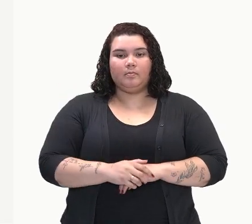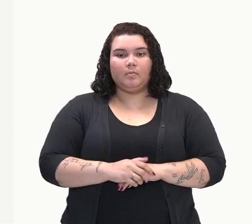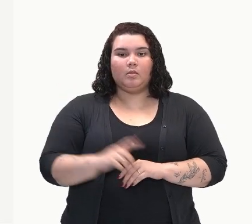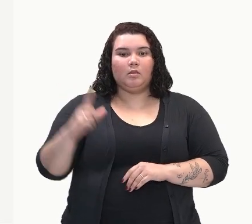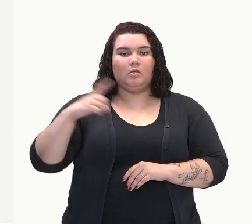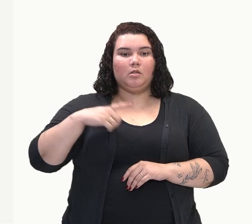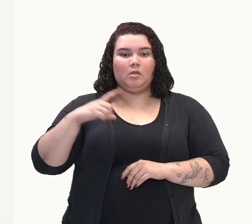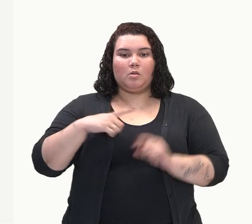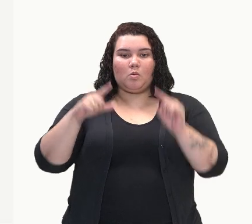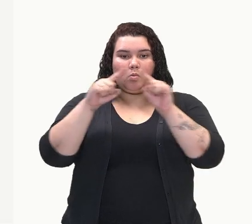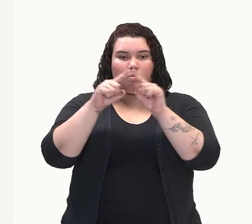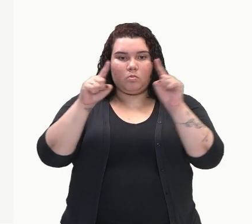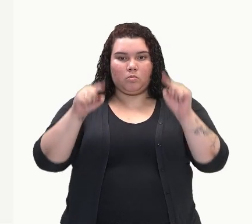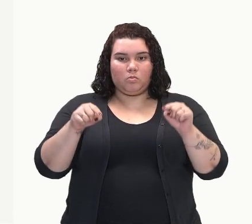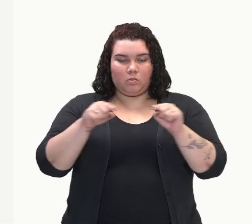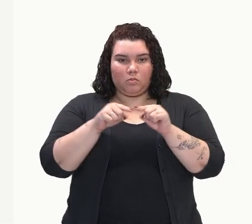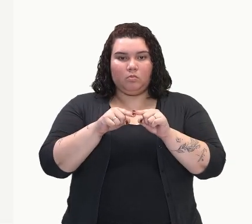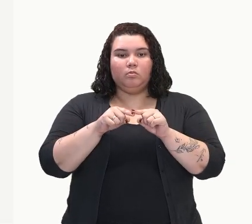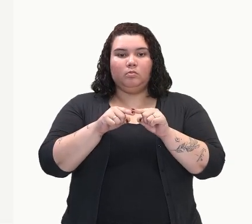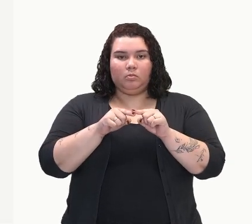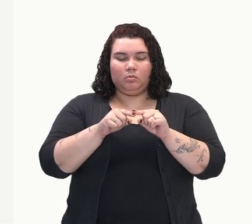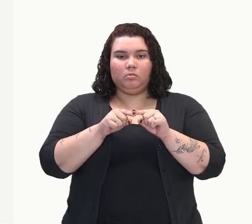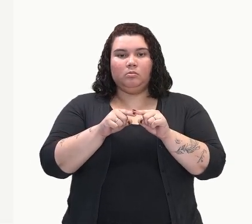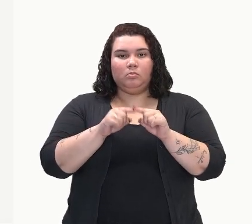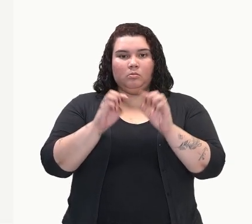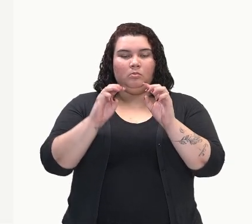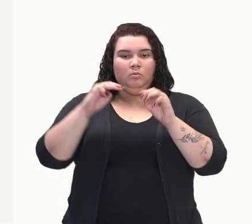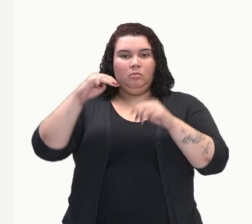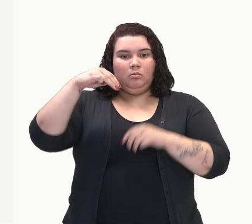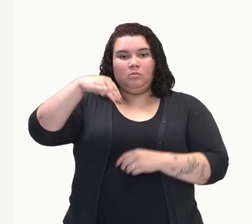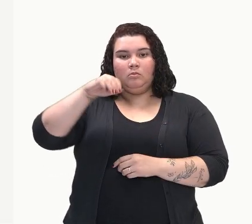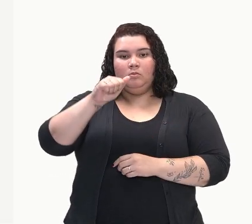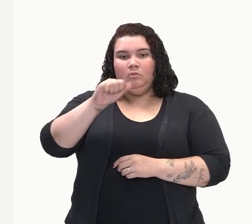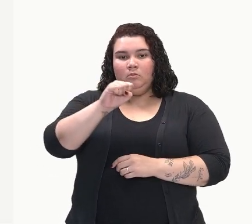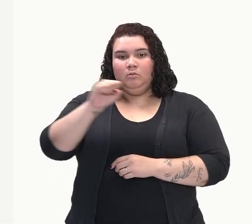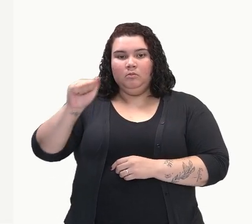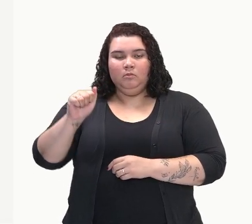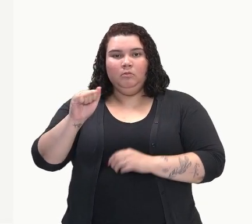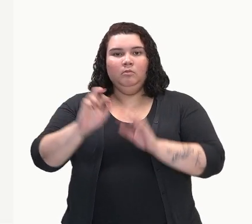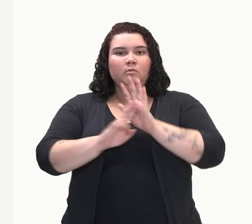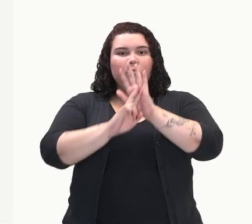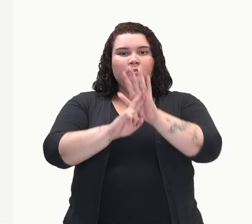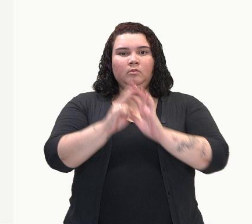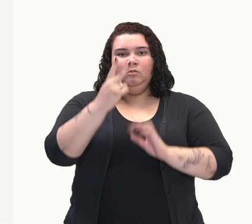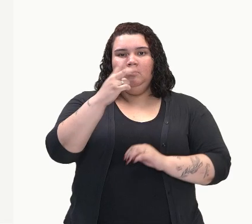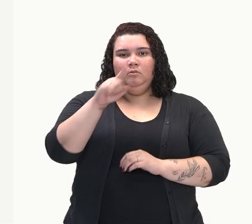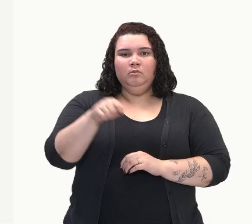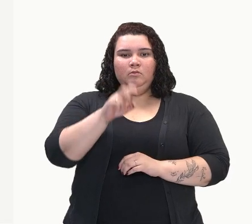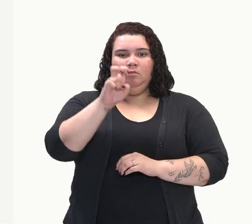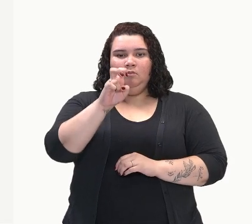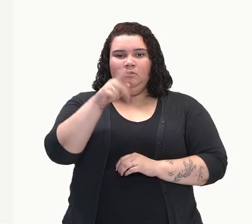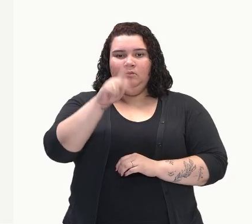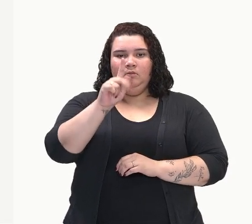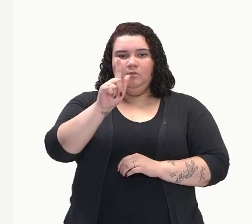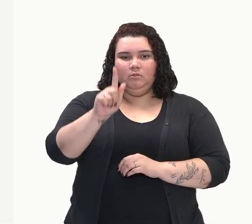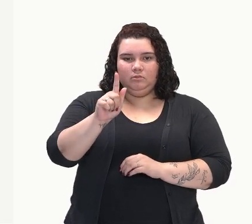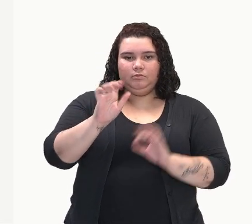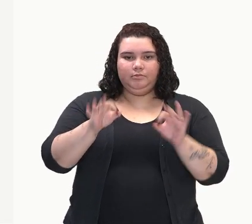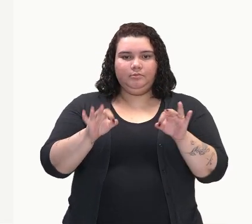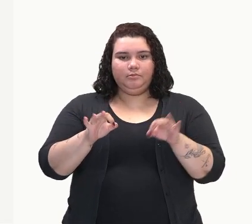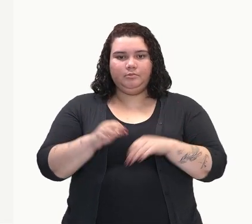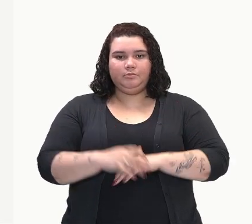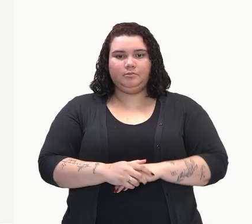nela há um bloco de massa 2,5 kg. Suponha que o bloco esteja submetido a duas forças